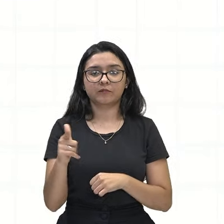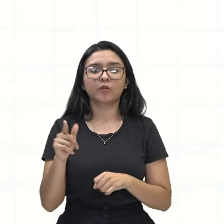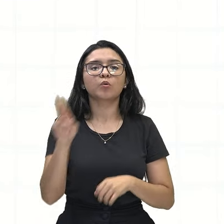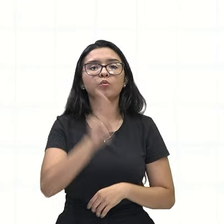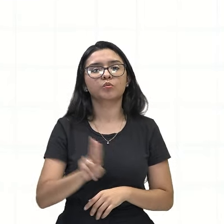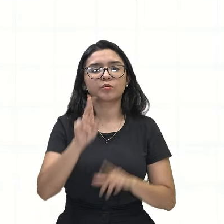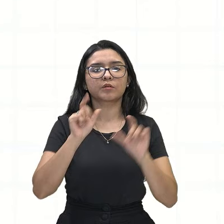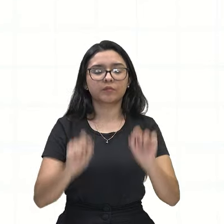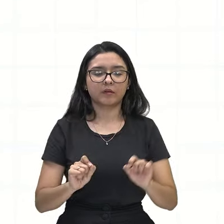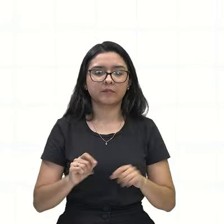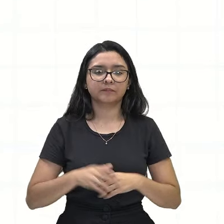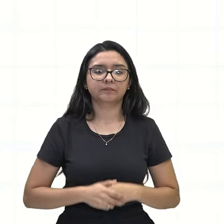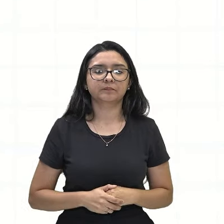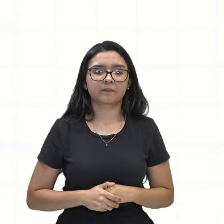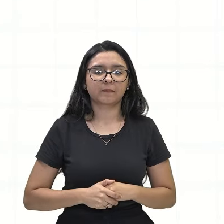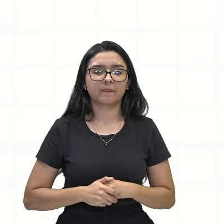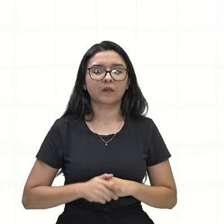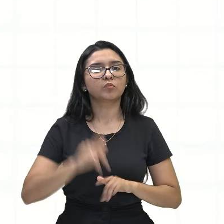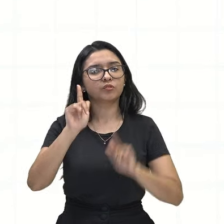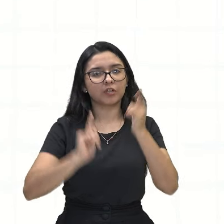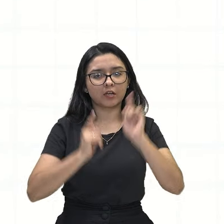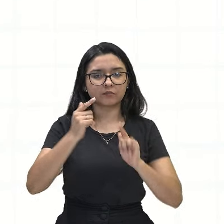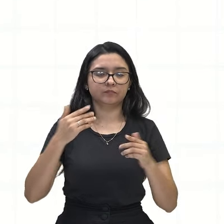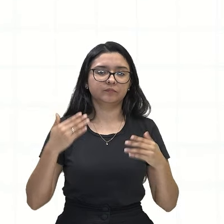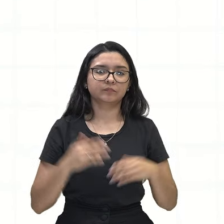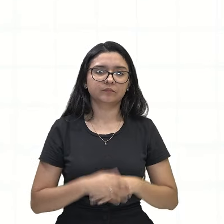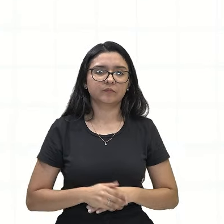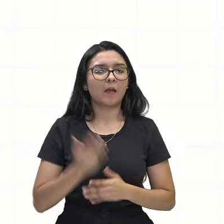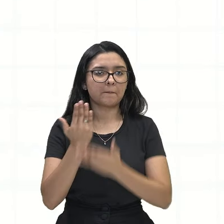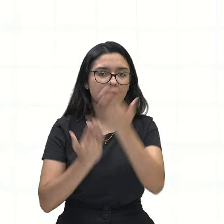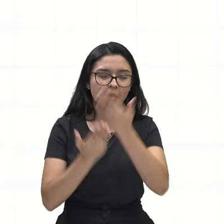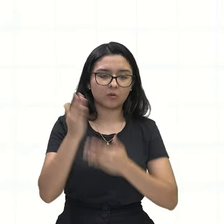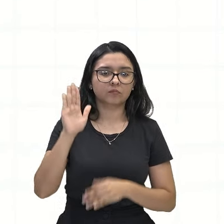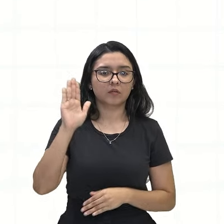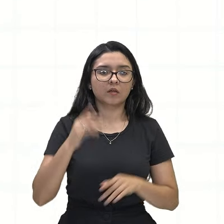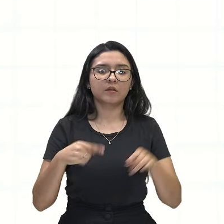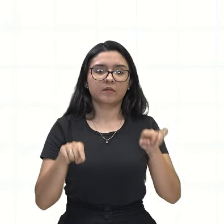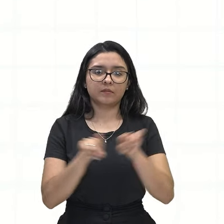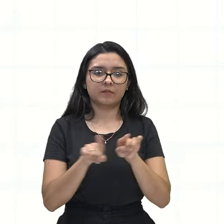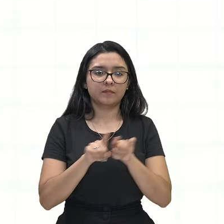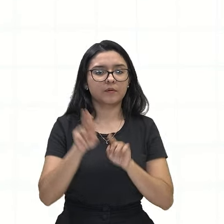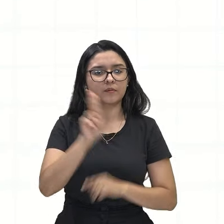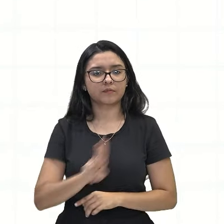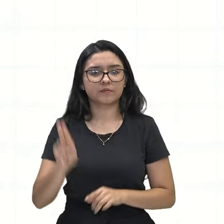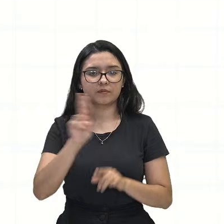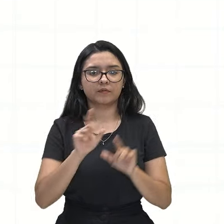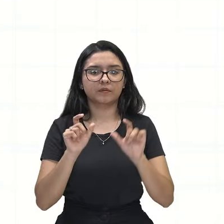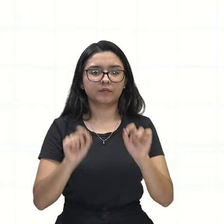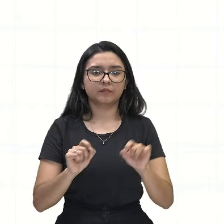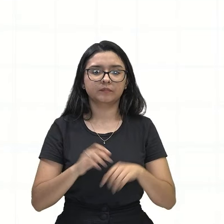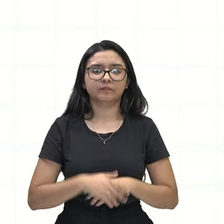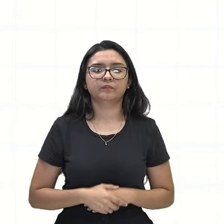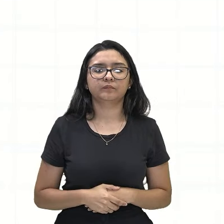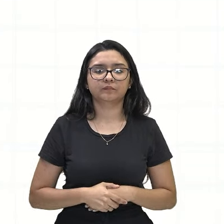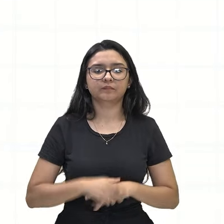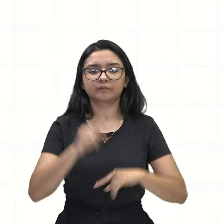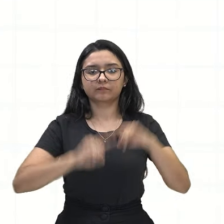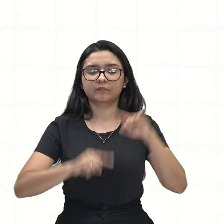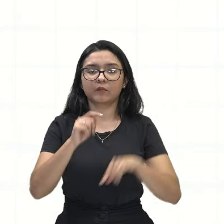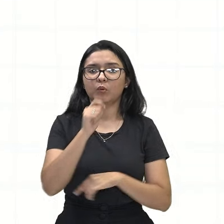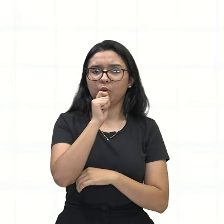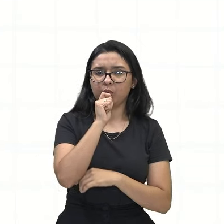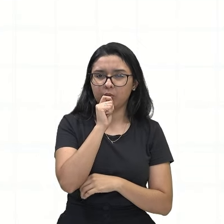de sinais, ok? Muito bem. Ele utiliza aqui também de sinais, ele utiliza do